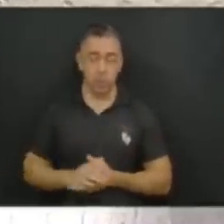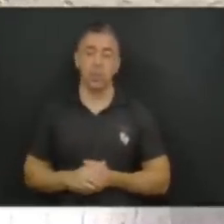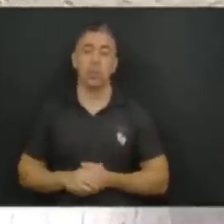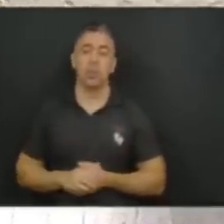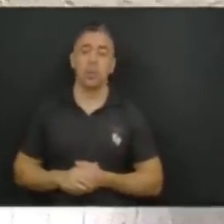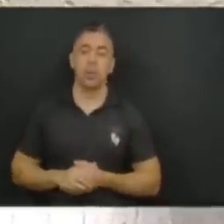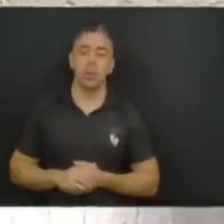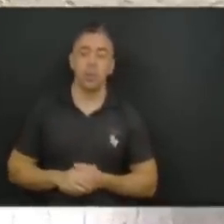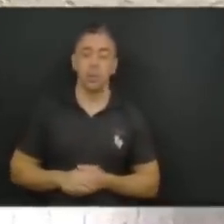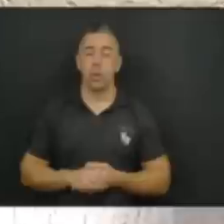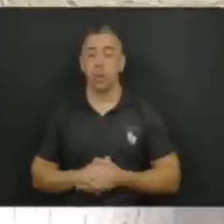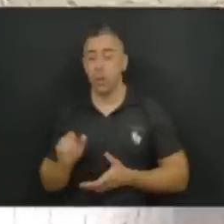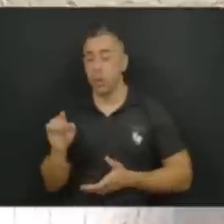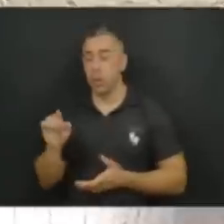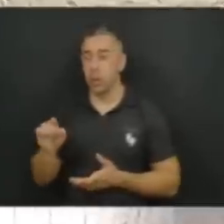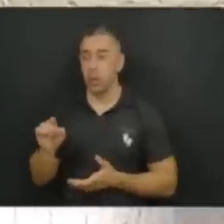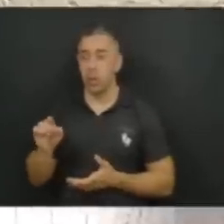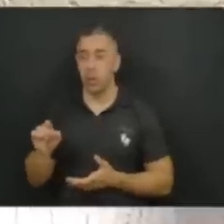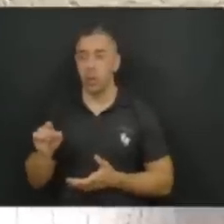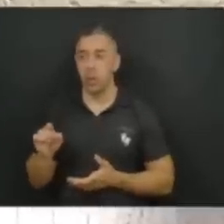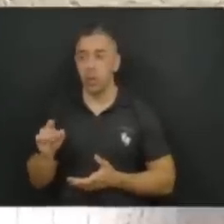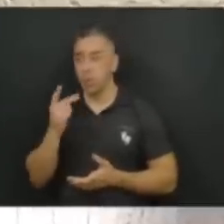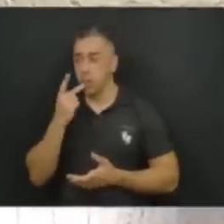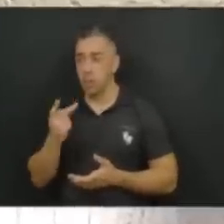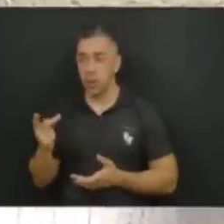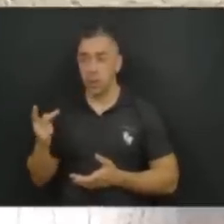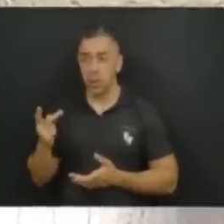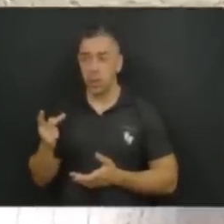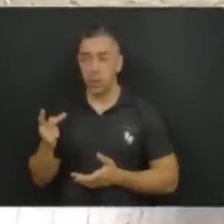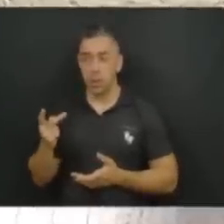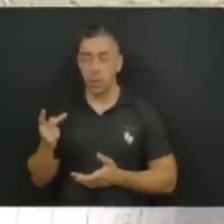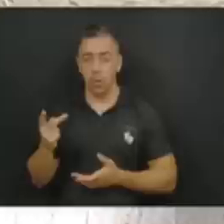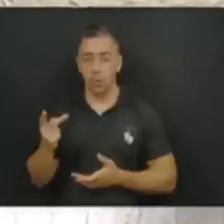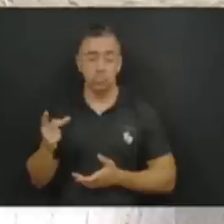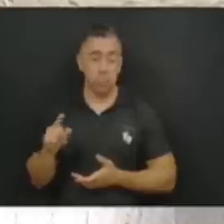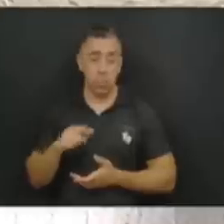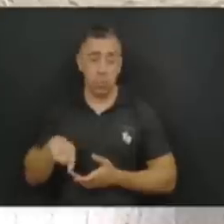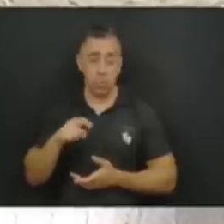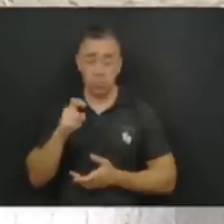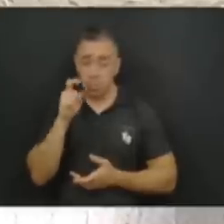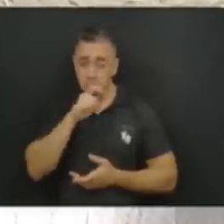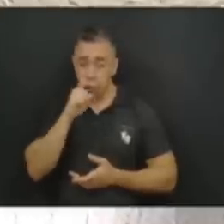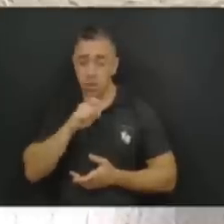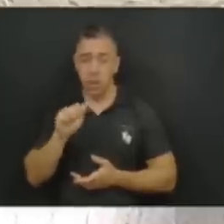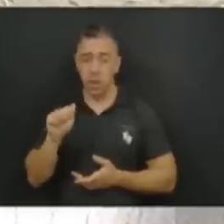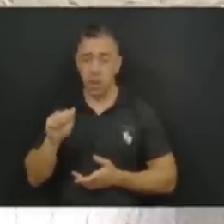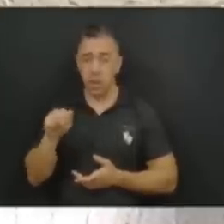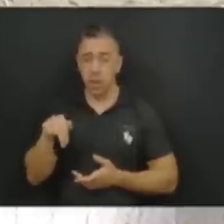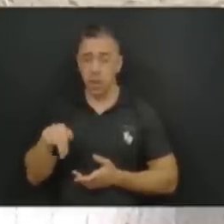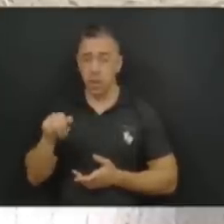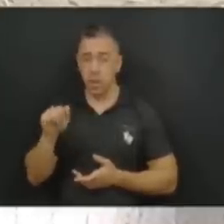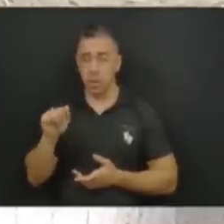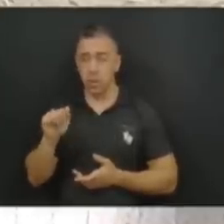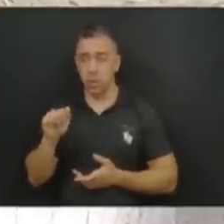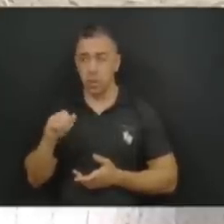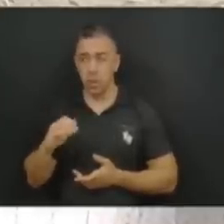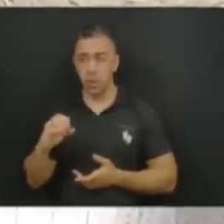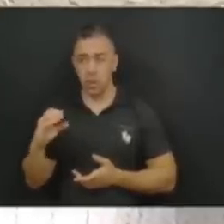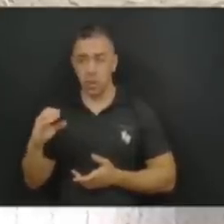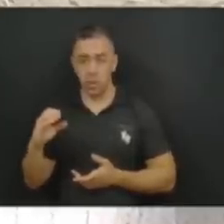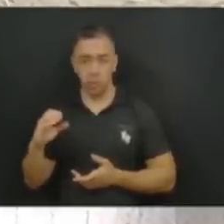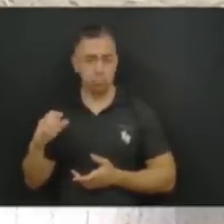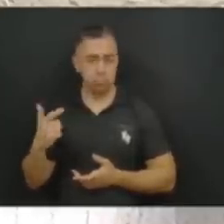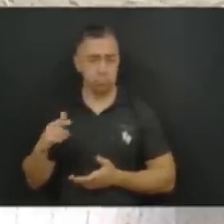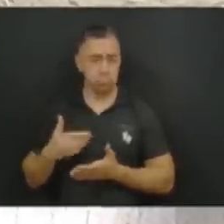está simplesmente enganando o senhores porque a ANAC não tem nada a ver com as instituições